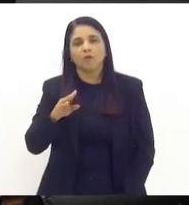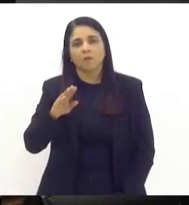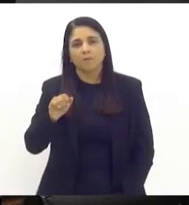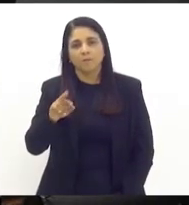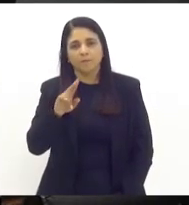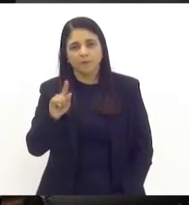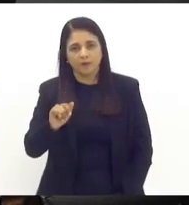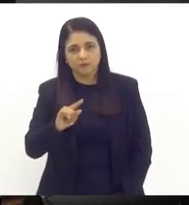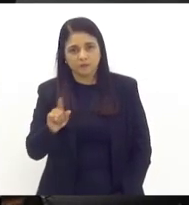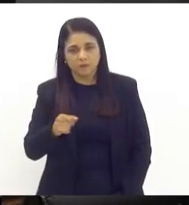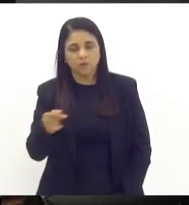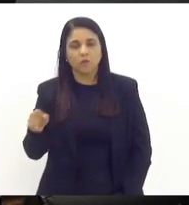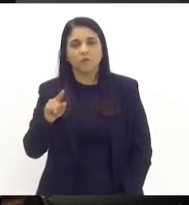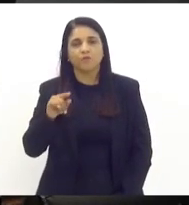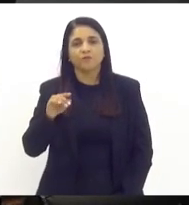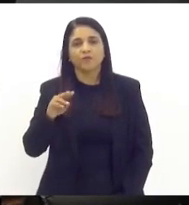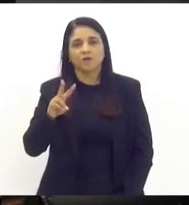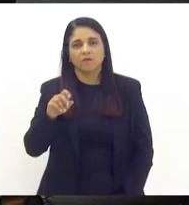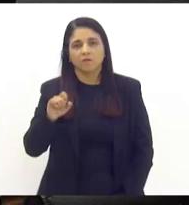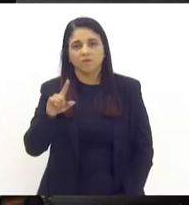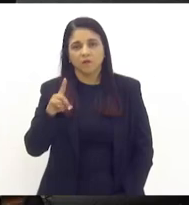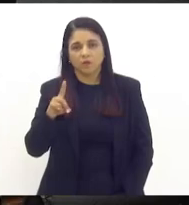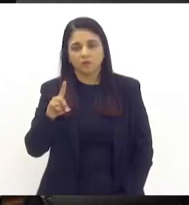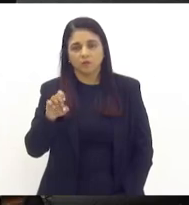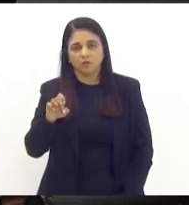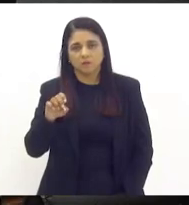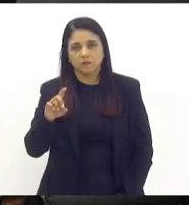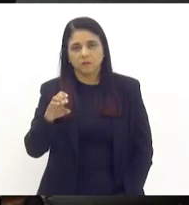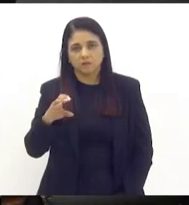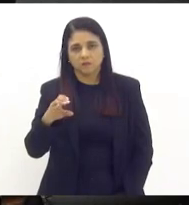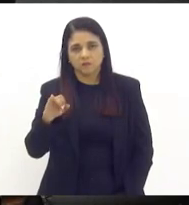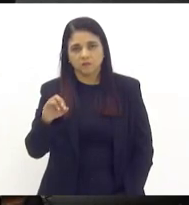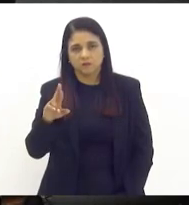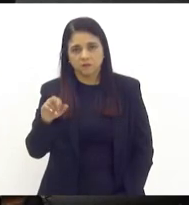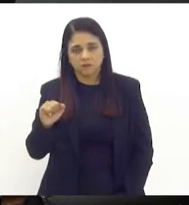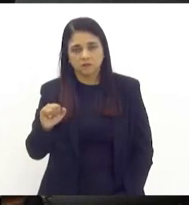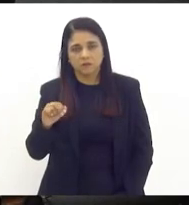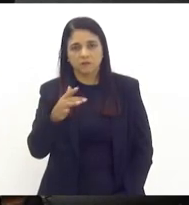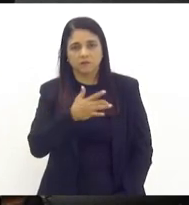Valdecir da Saúde alguém quer mais